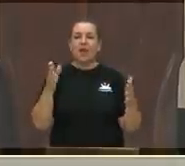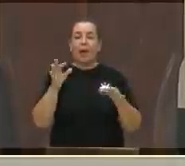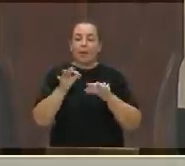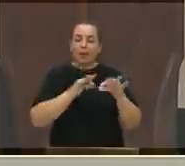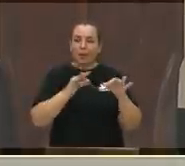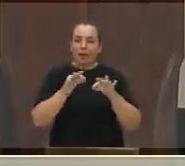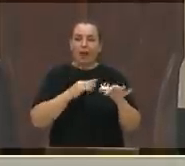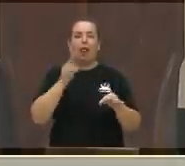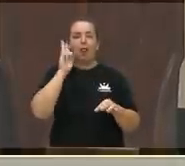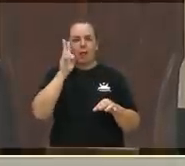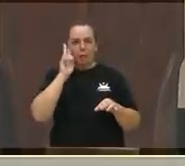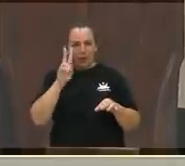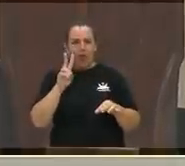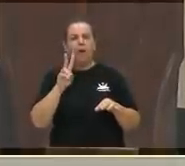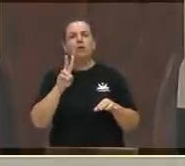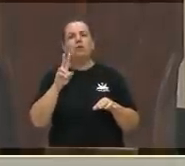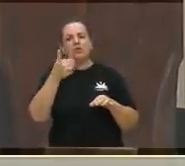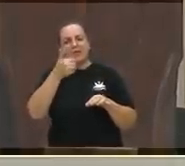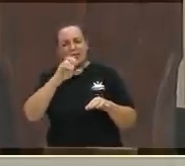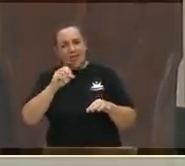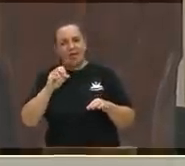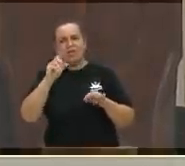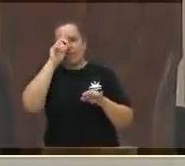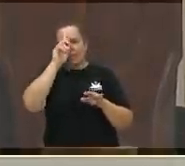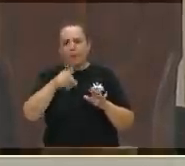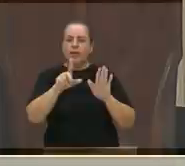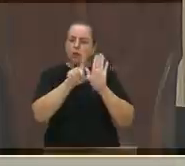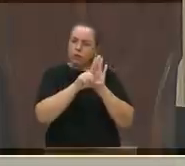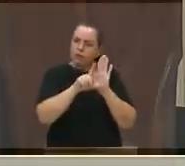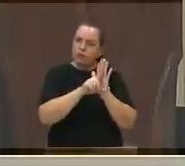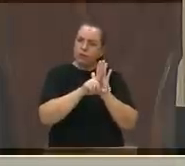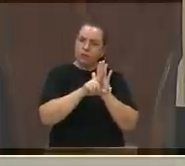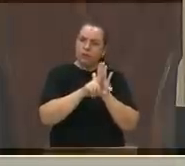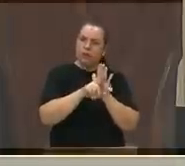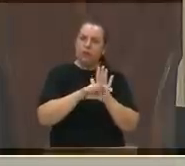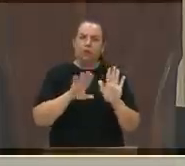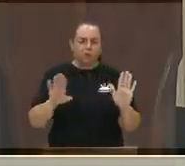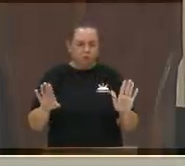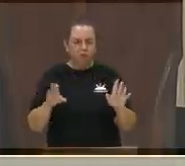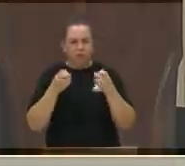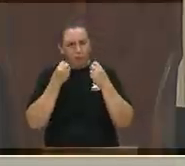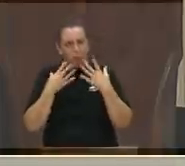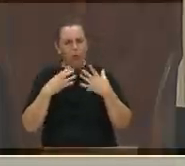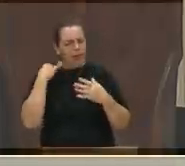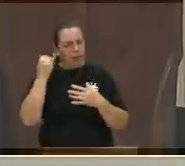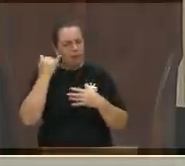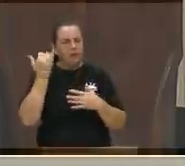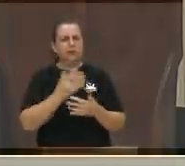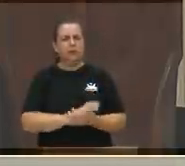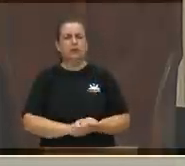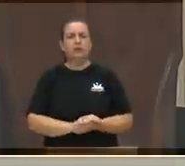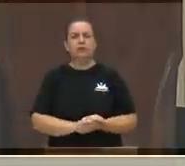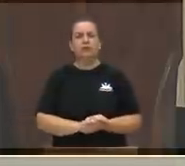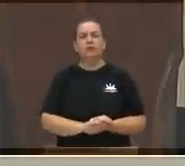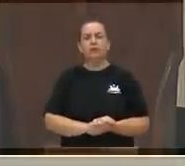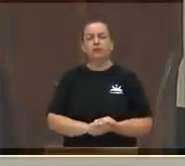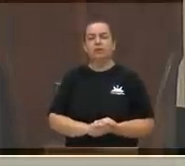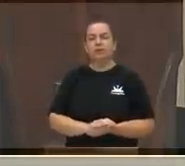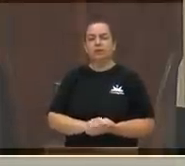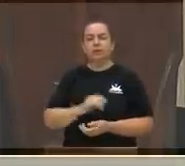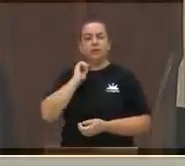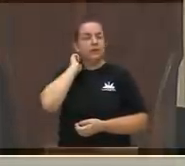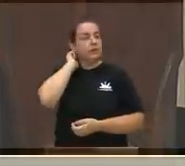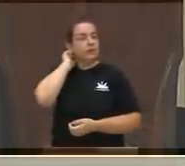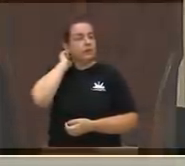se serve para você búzio se não serve pegue outro roteiro hoje eu vim aqui